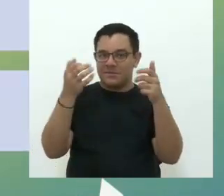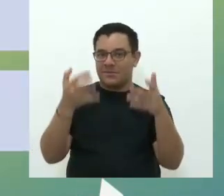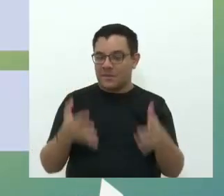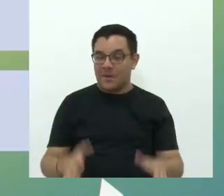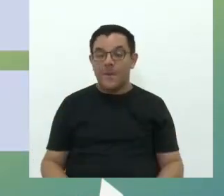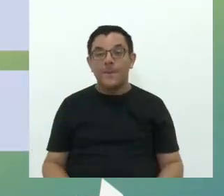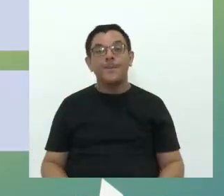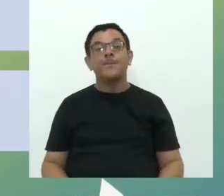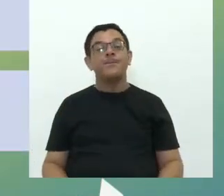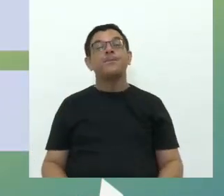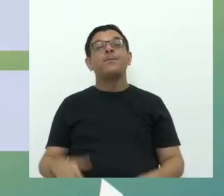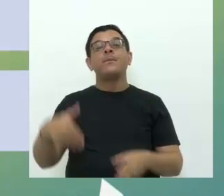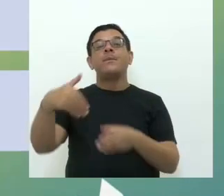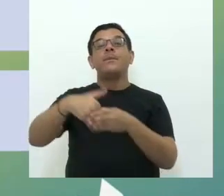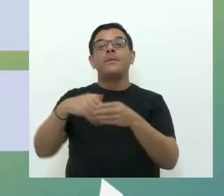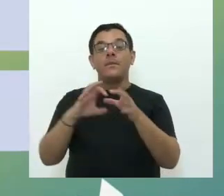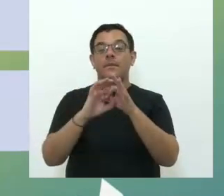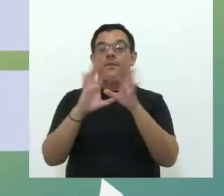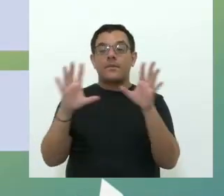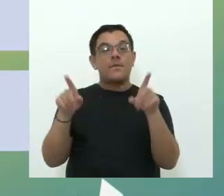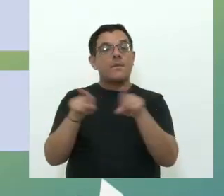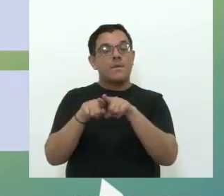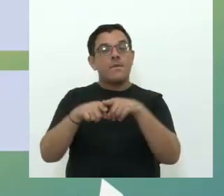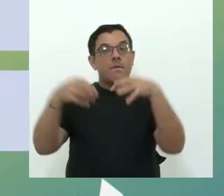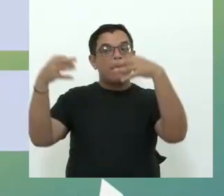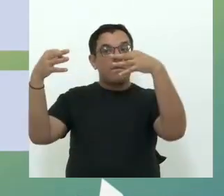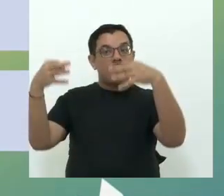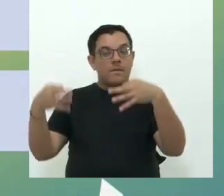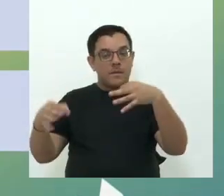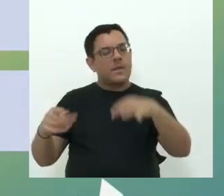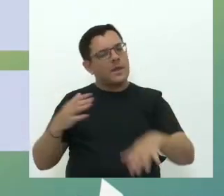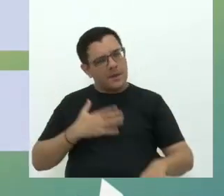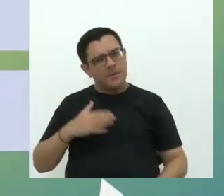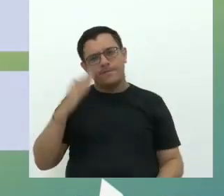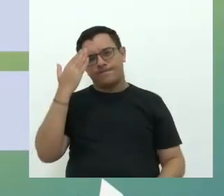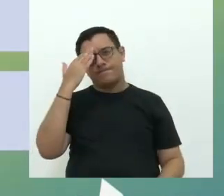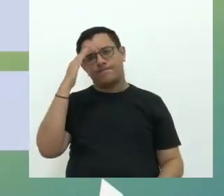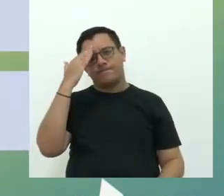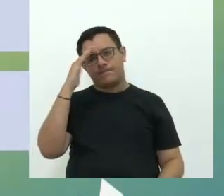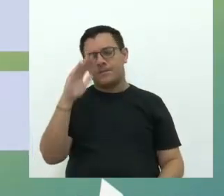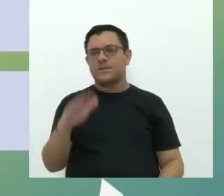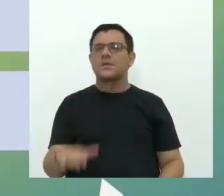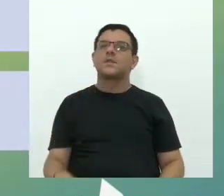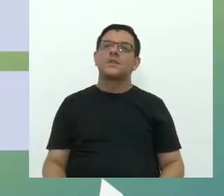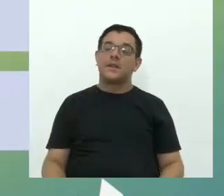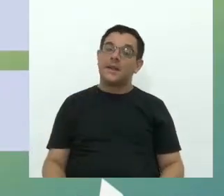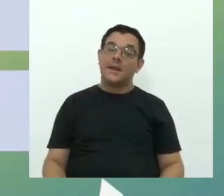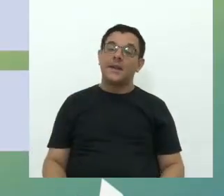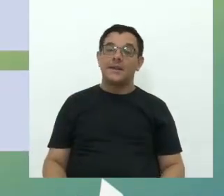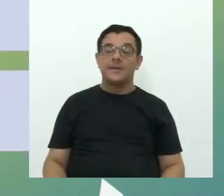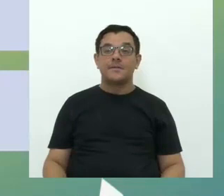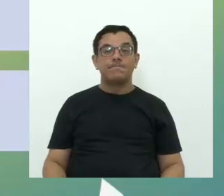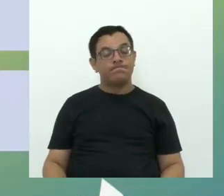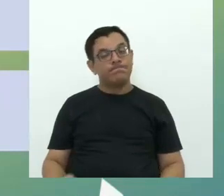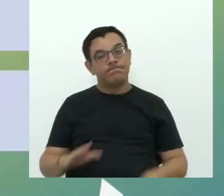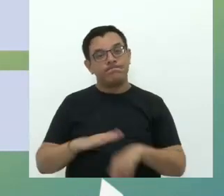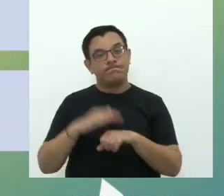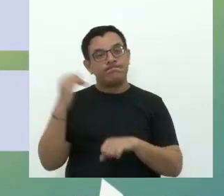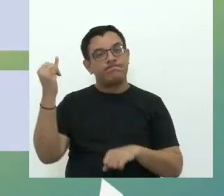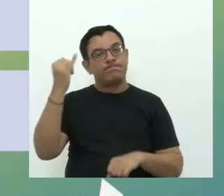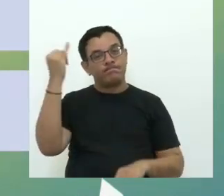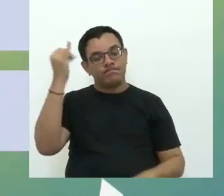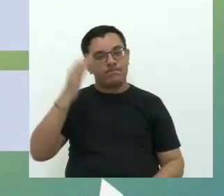eleições livres e justas que aí sim entendo que é um dos pontos mais mais